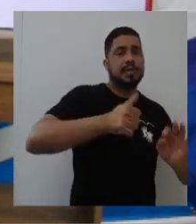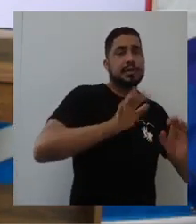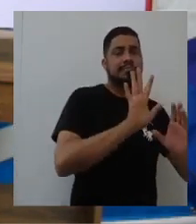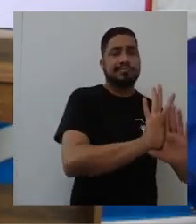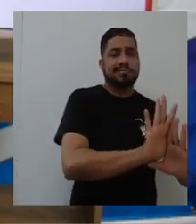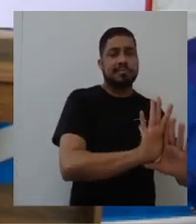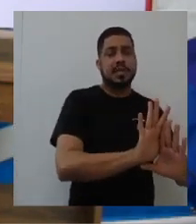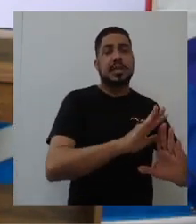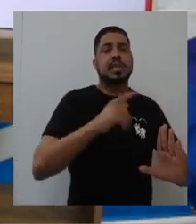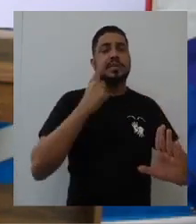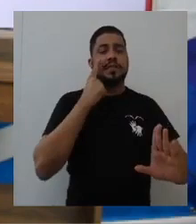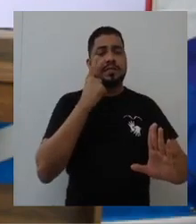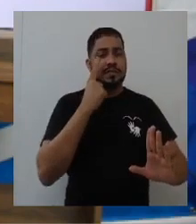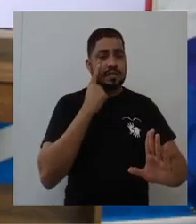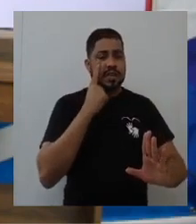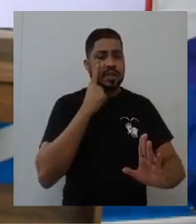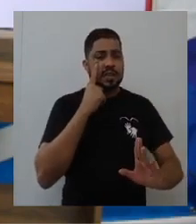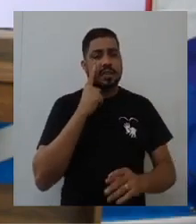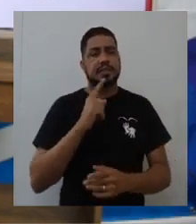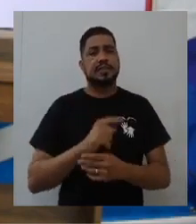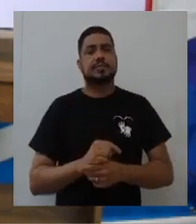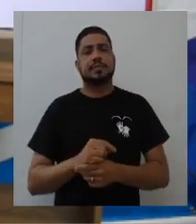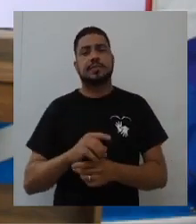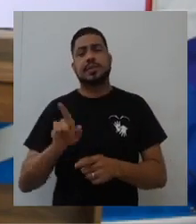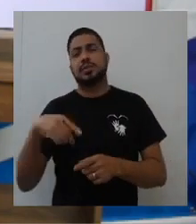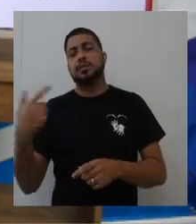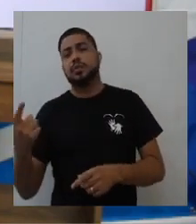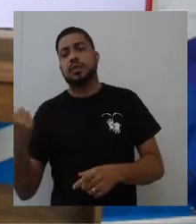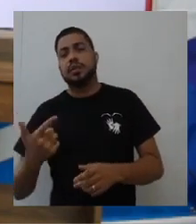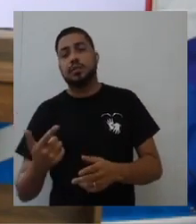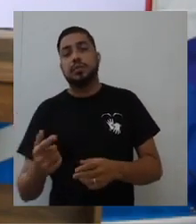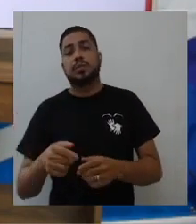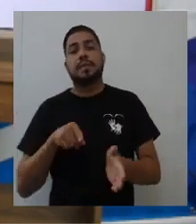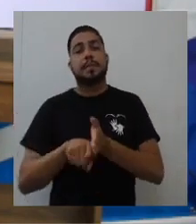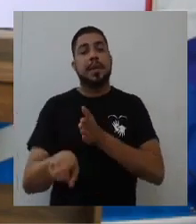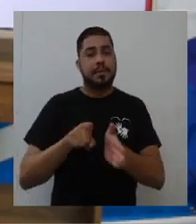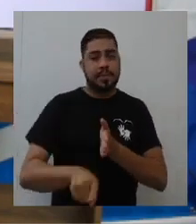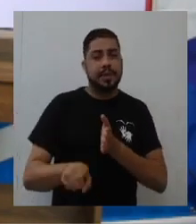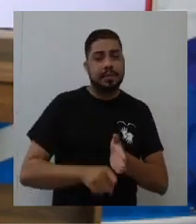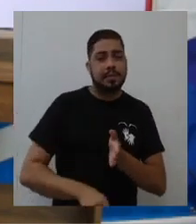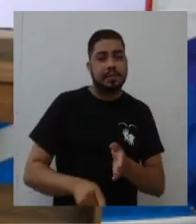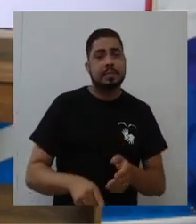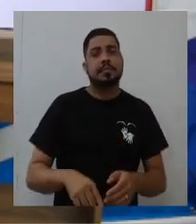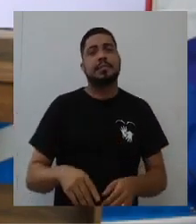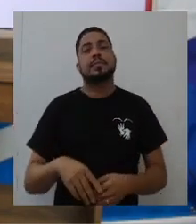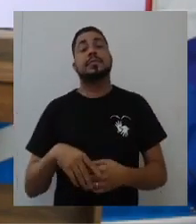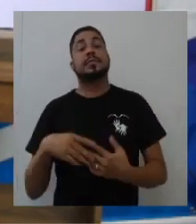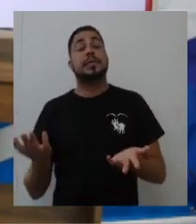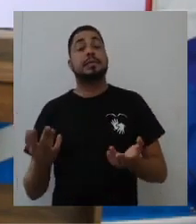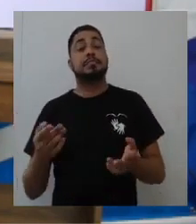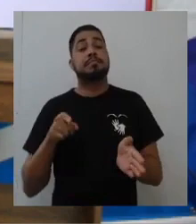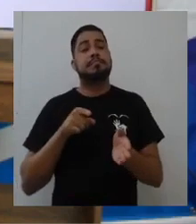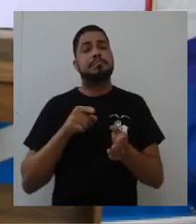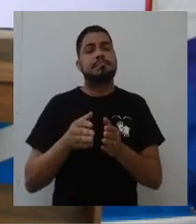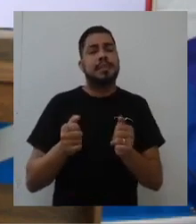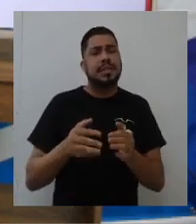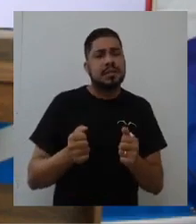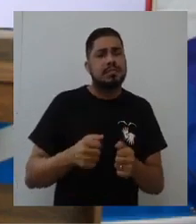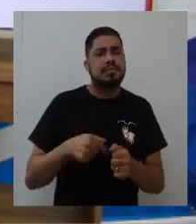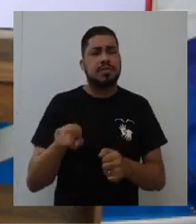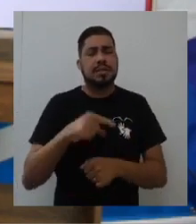seja, aquilo que a gente vê na imagem, e o segundo plano, que a gente fez umas perguntas mais complexas e que pediram para vocês,